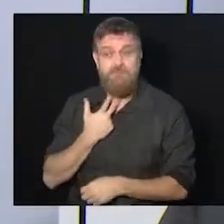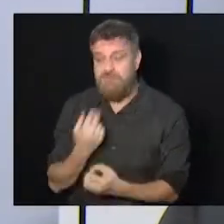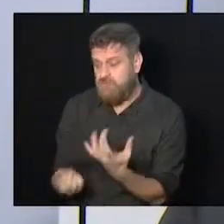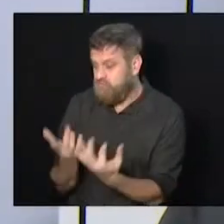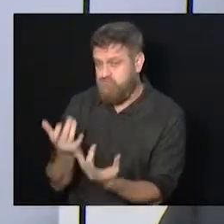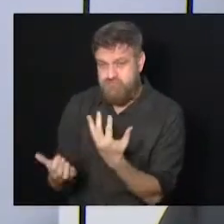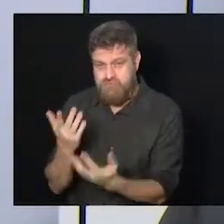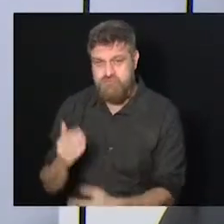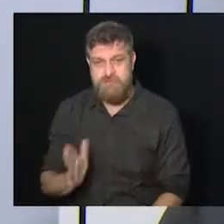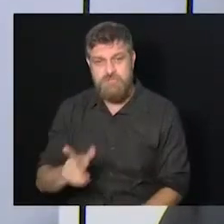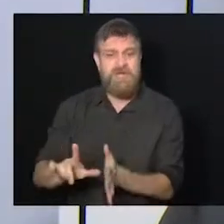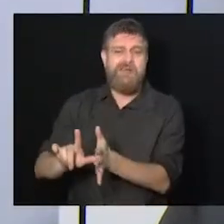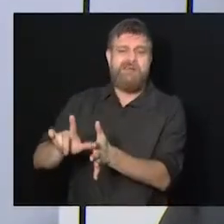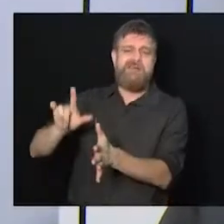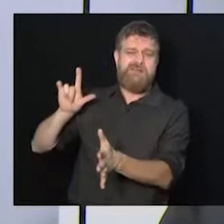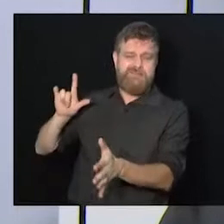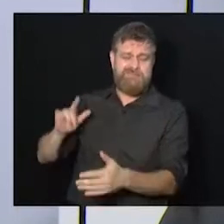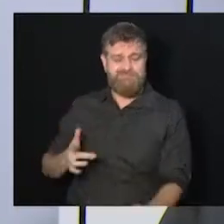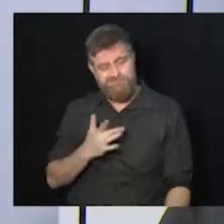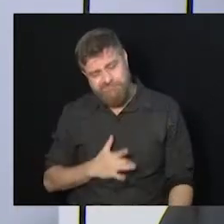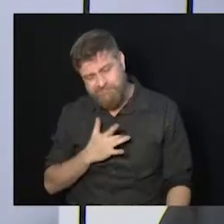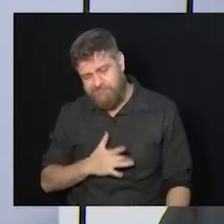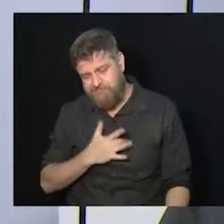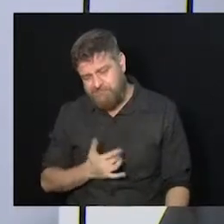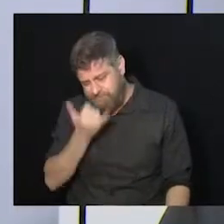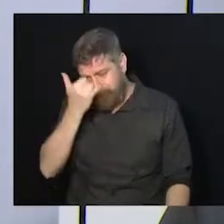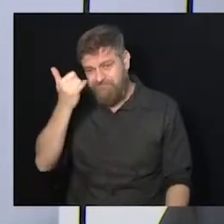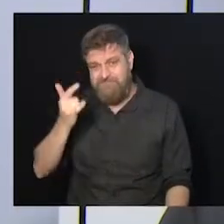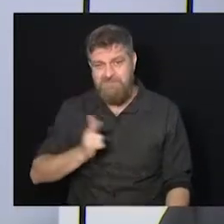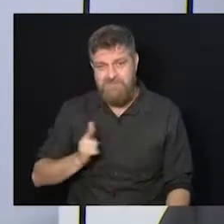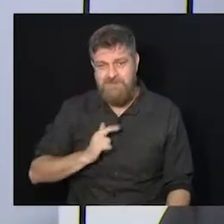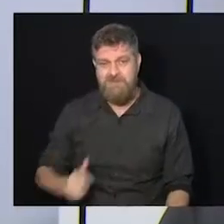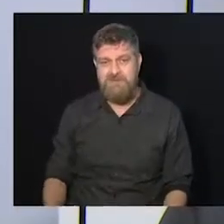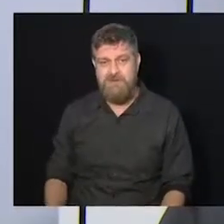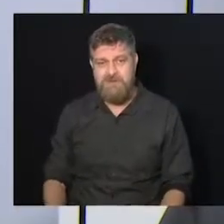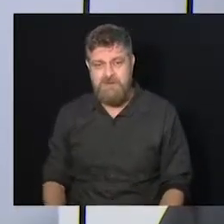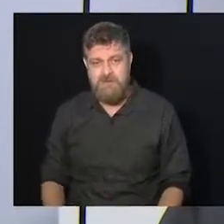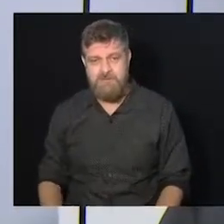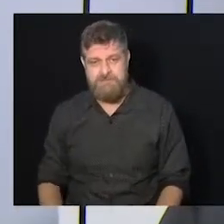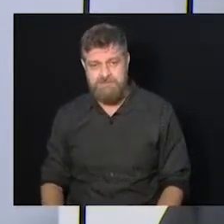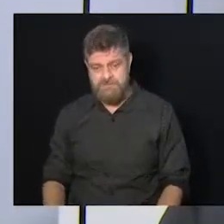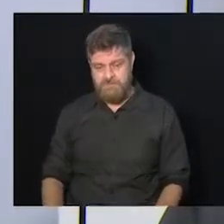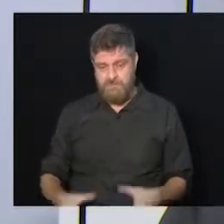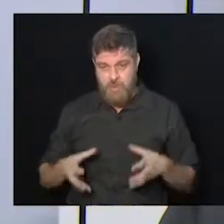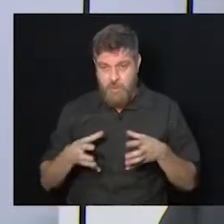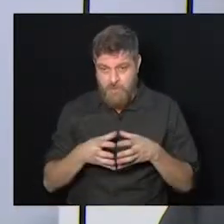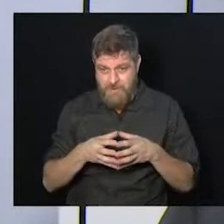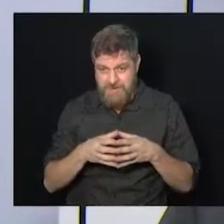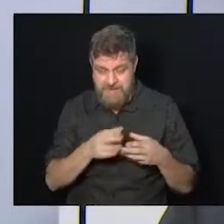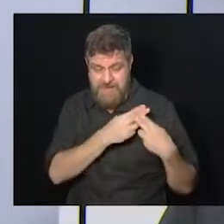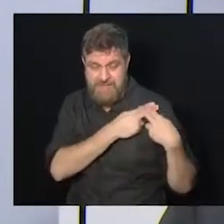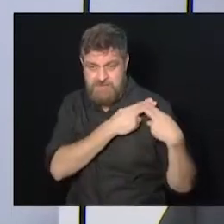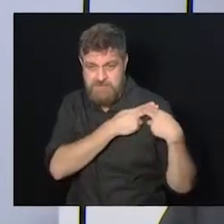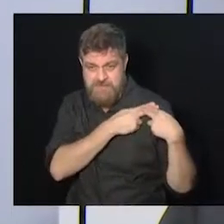Isso foi antecedido, lamentavelmente, por um enfraquecimento, né, das unidades que